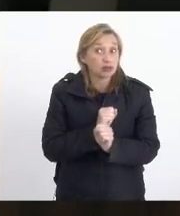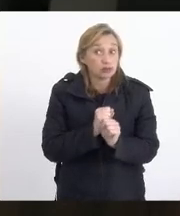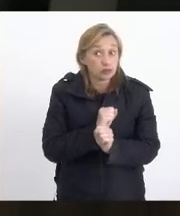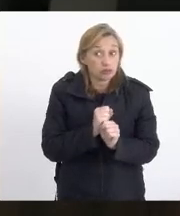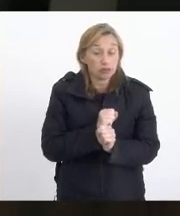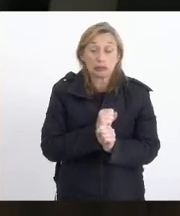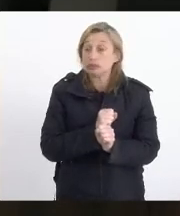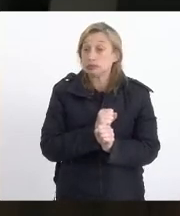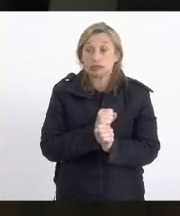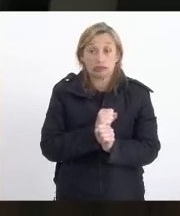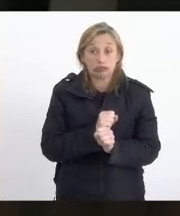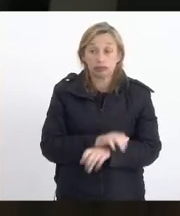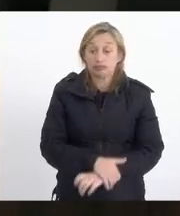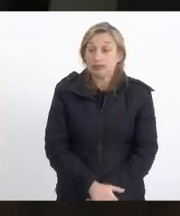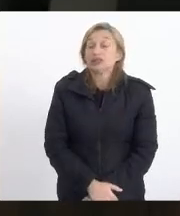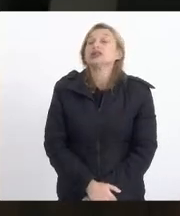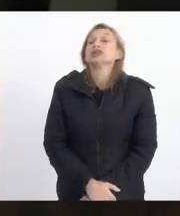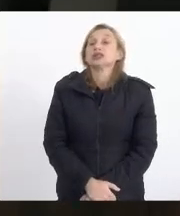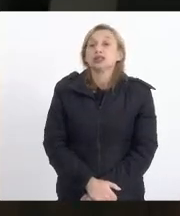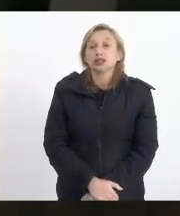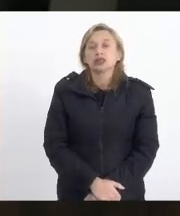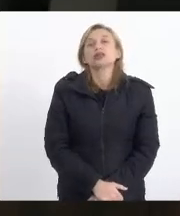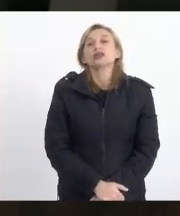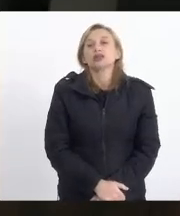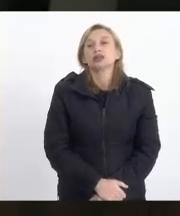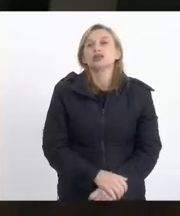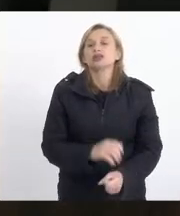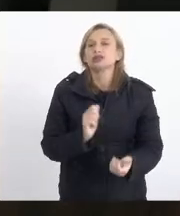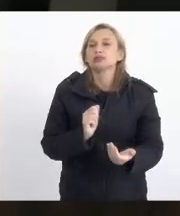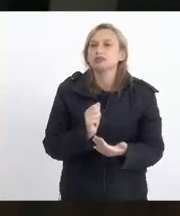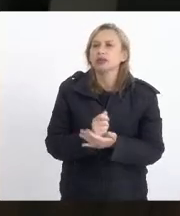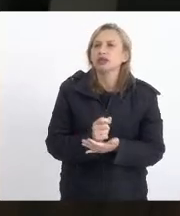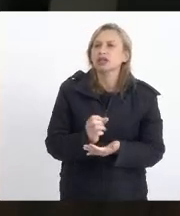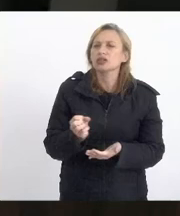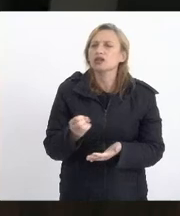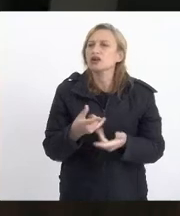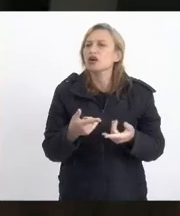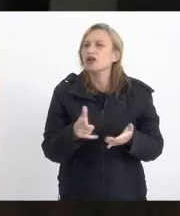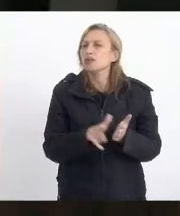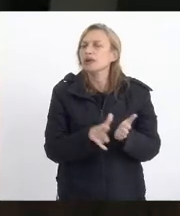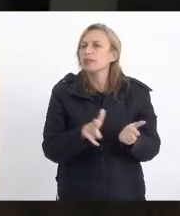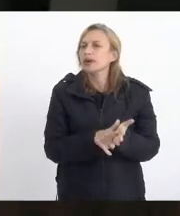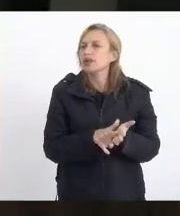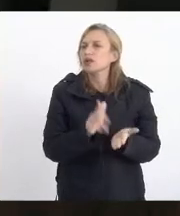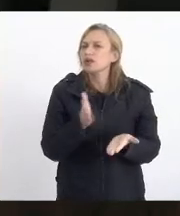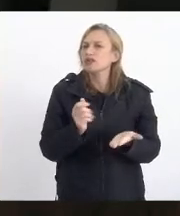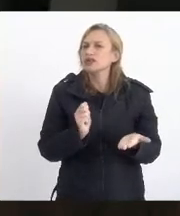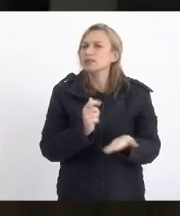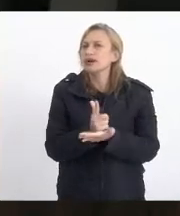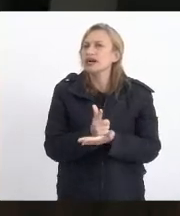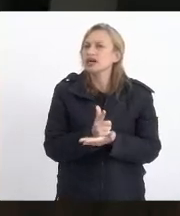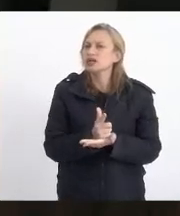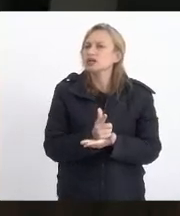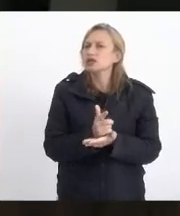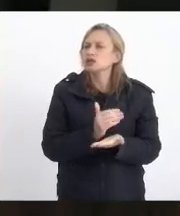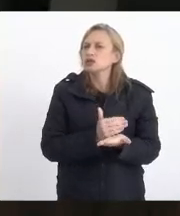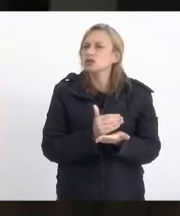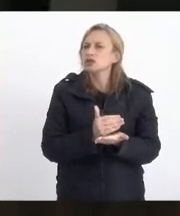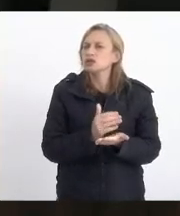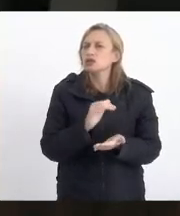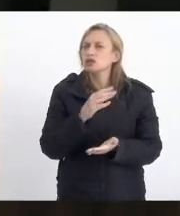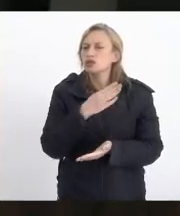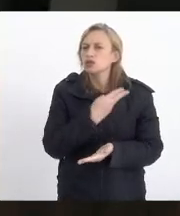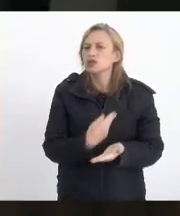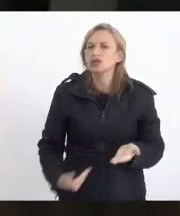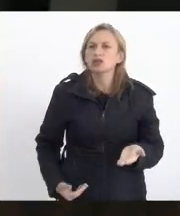anos. Nós antecipamos o pagamento, a folha vai ser paga no início, o governador Cláudio Castro já